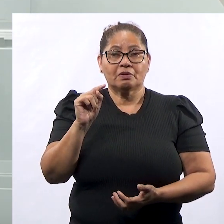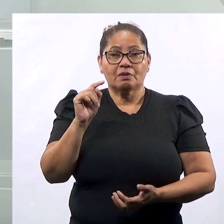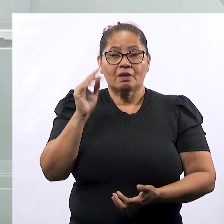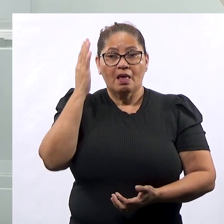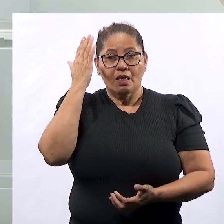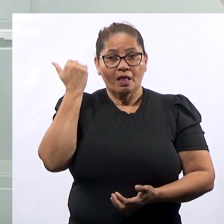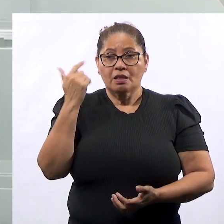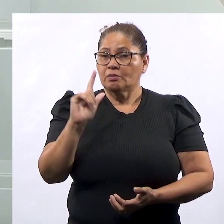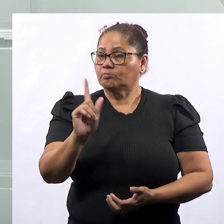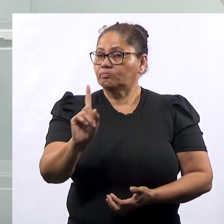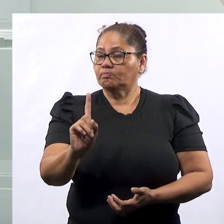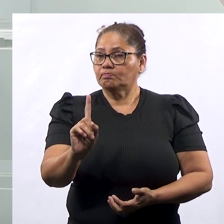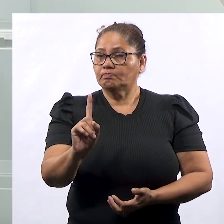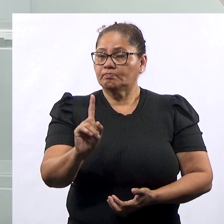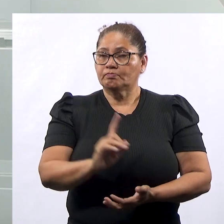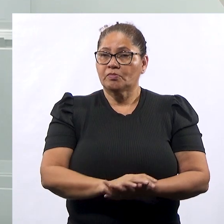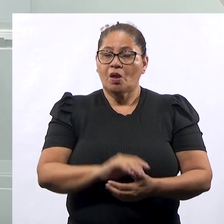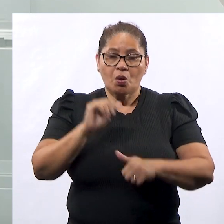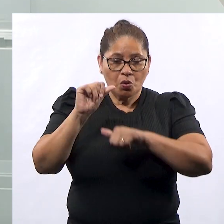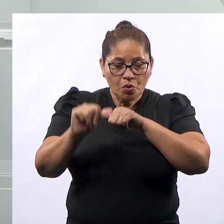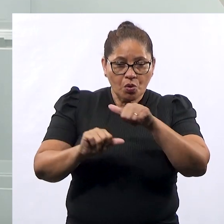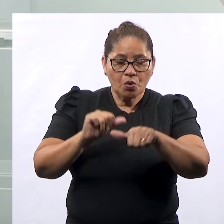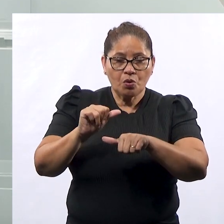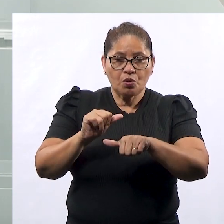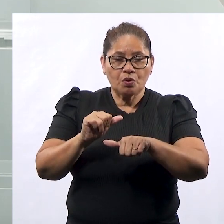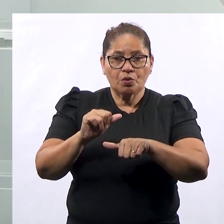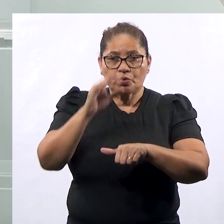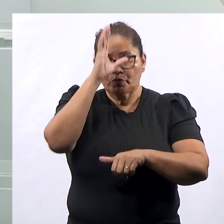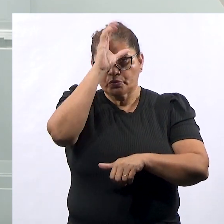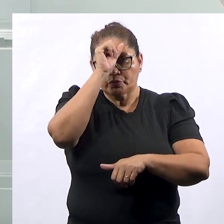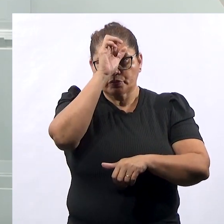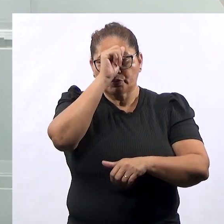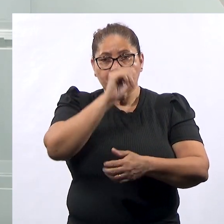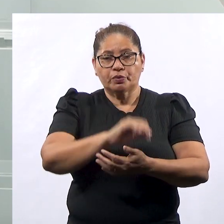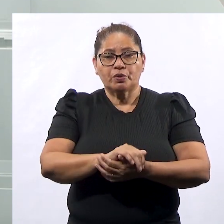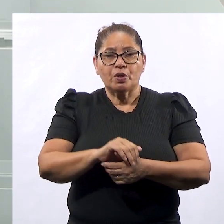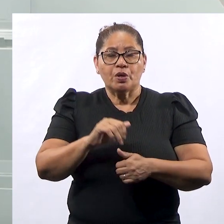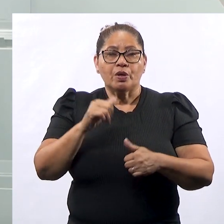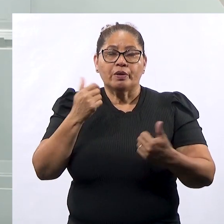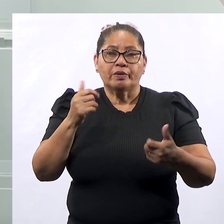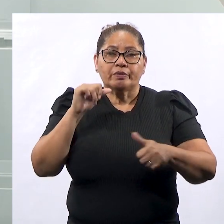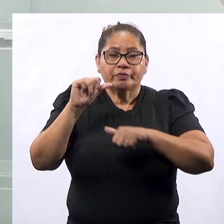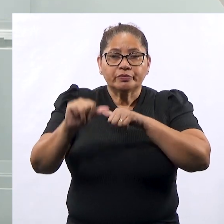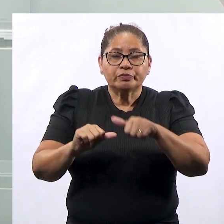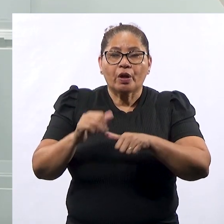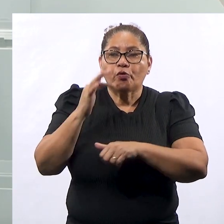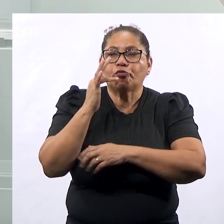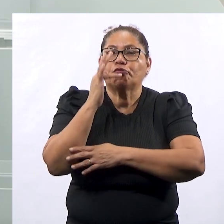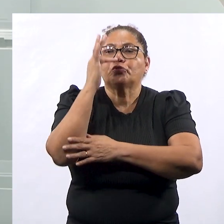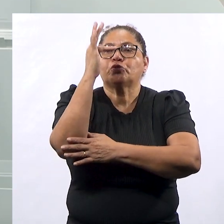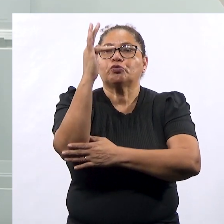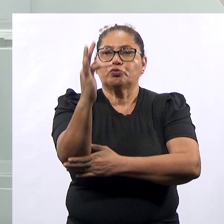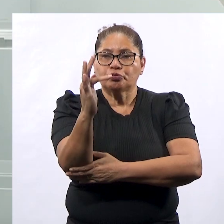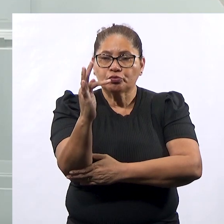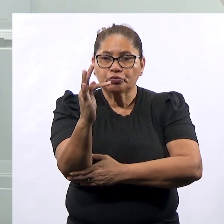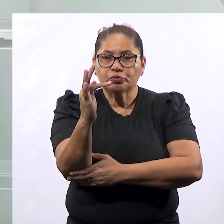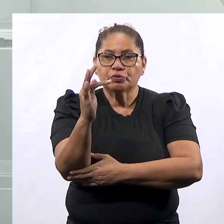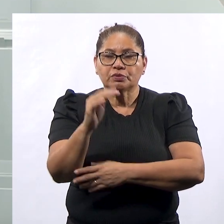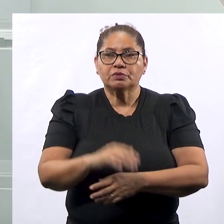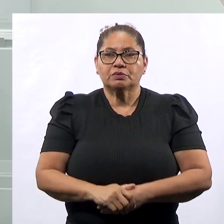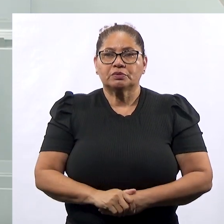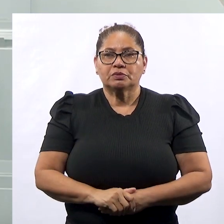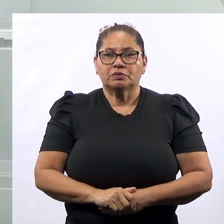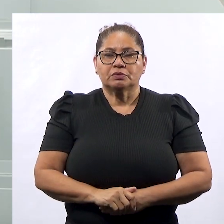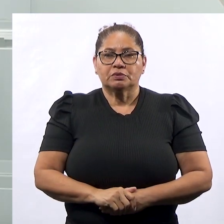não sabe. Quando eu avalio enquanto prática de aprendizagem, eu avalio para o futuro.